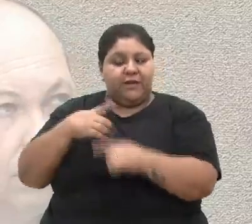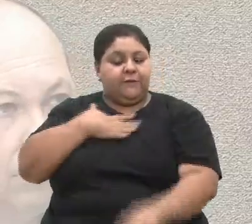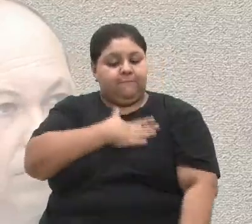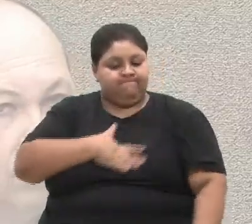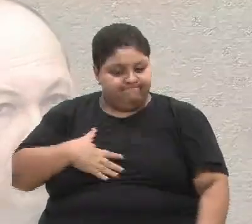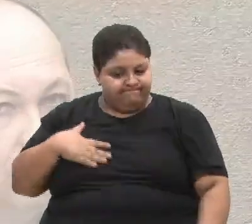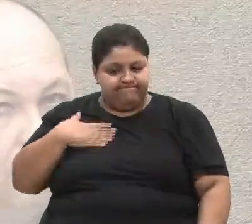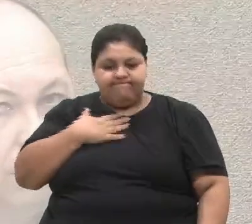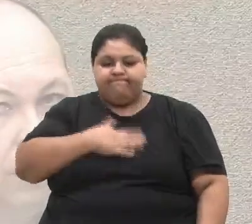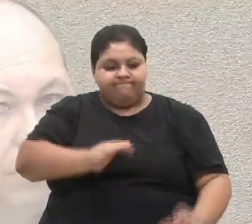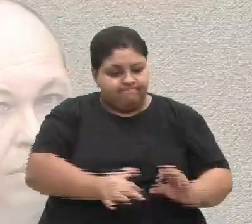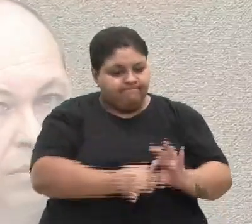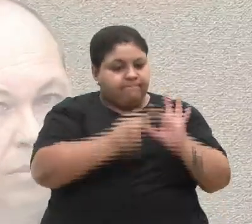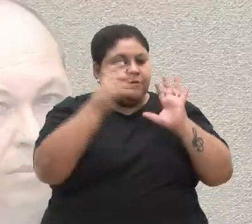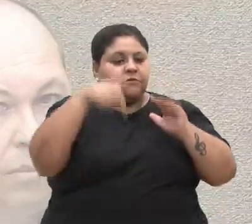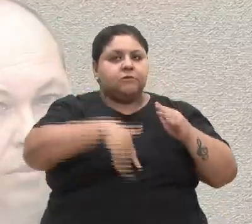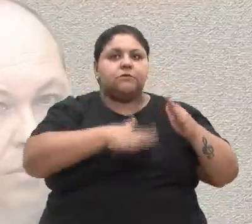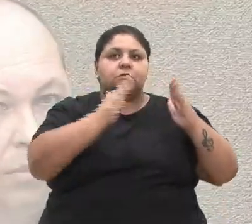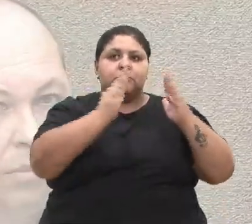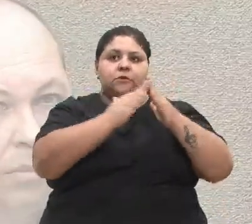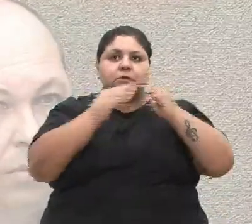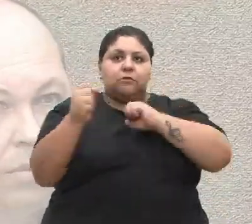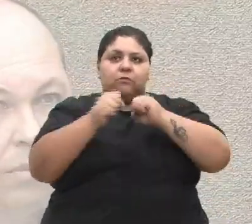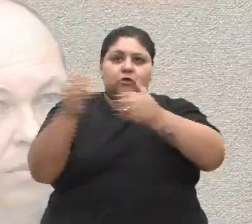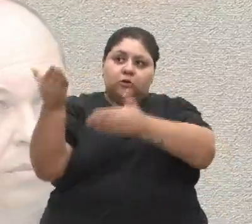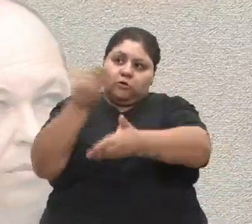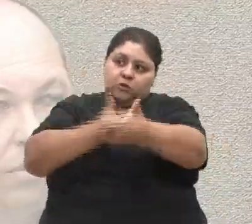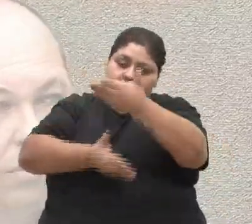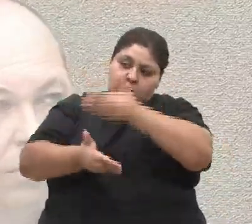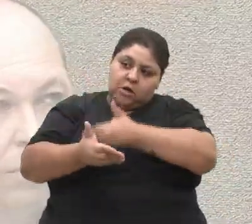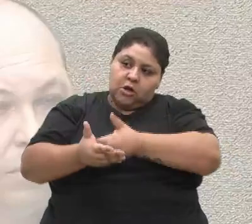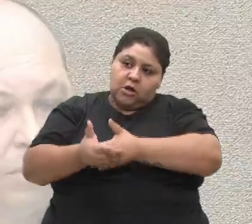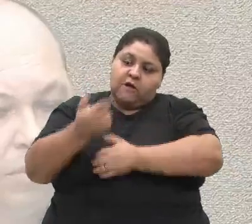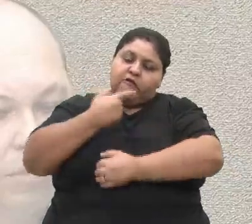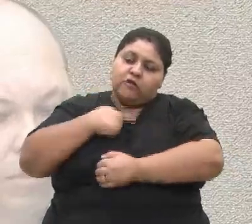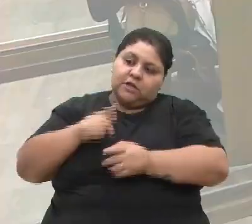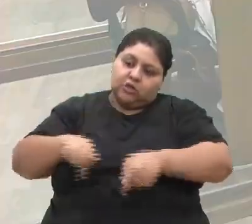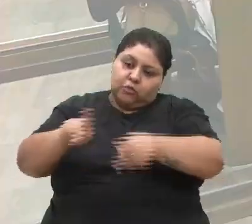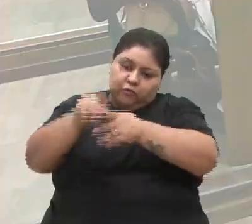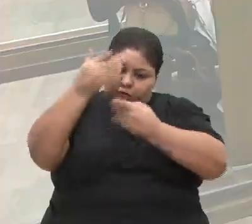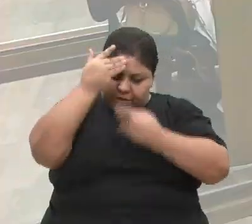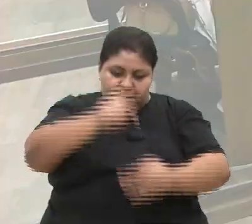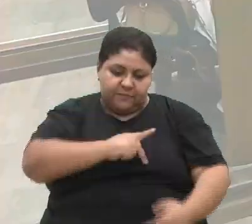que nós vamos desbloquear essa casa para poder atender aos anseios do povo. Obrigado, senhor presidente.